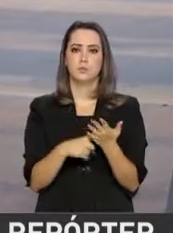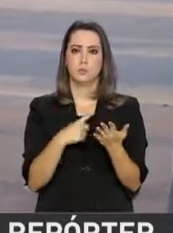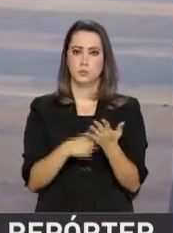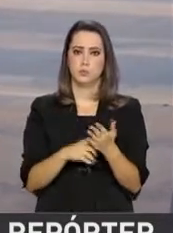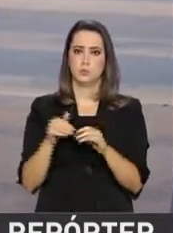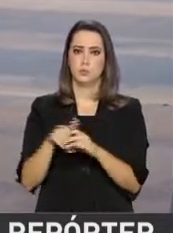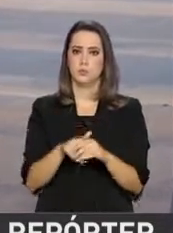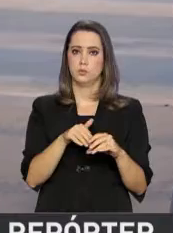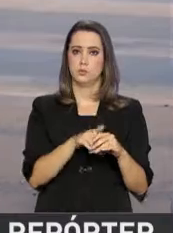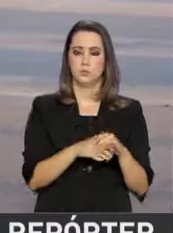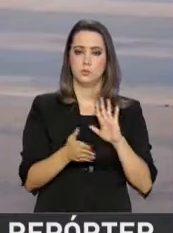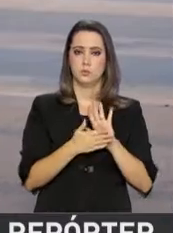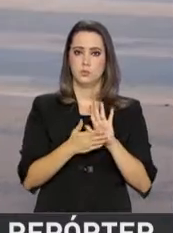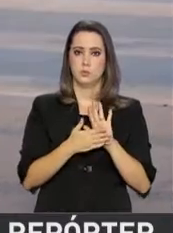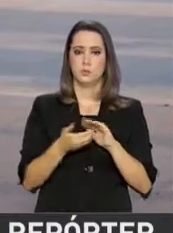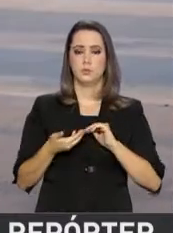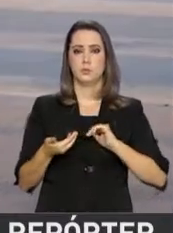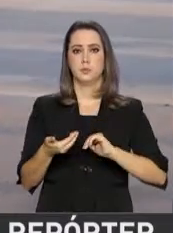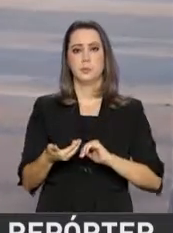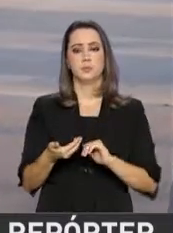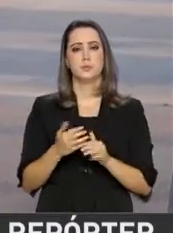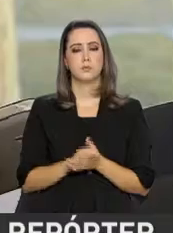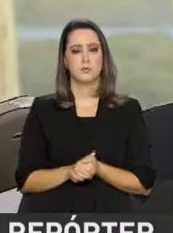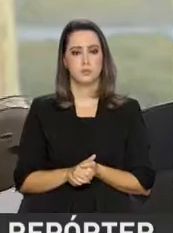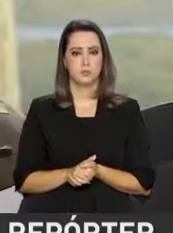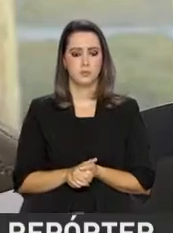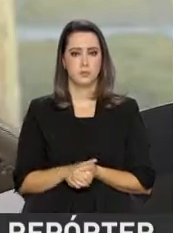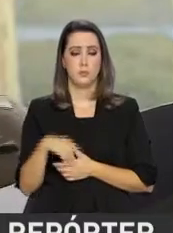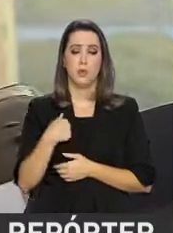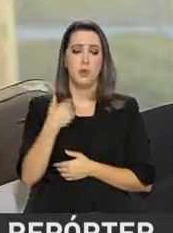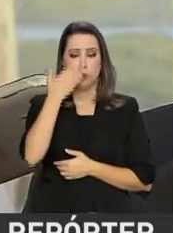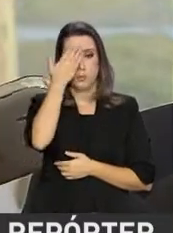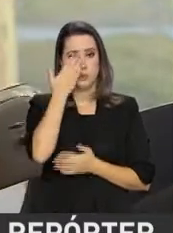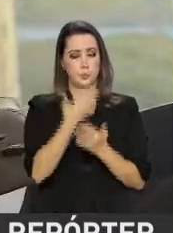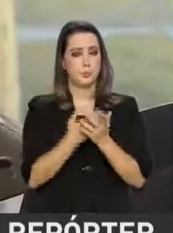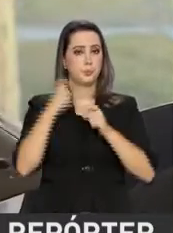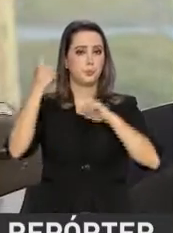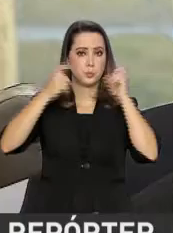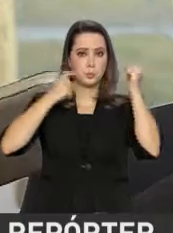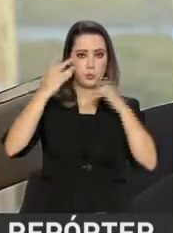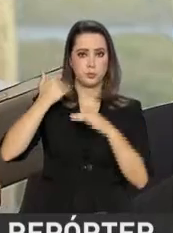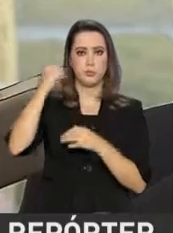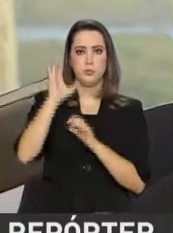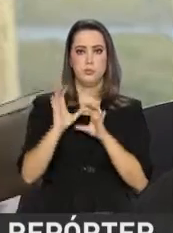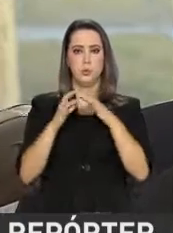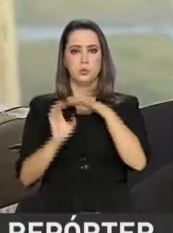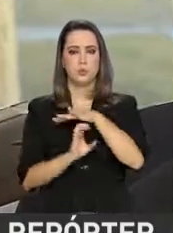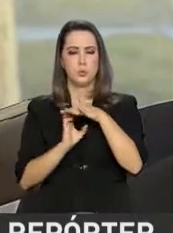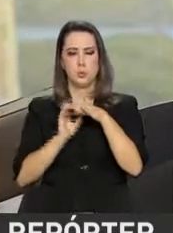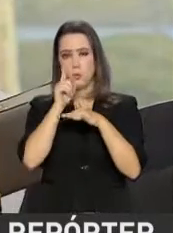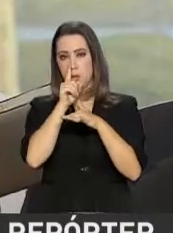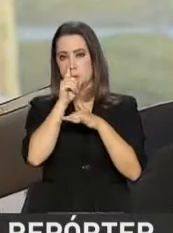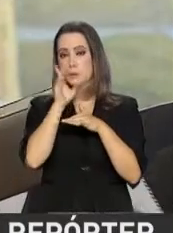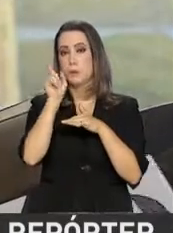a votação da proposta na Câmara dos Deputados. Eu acredito que a preocupação maior das agências será,